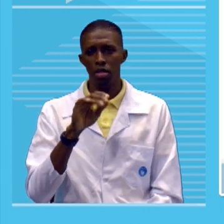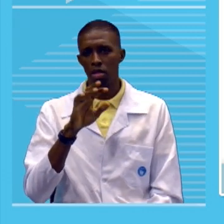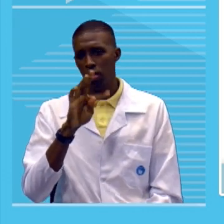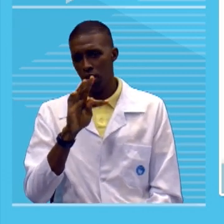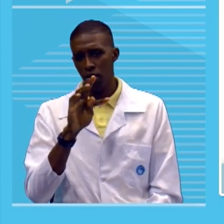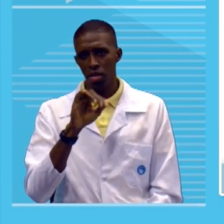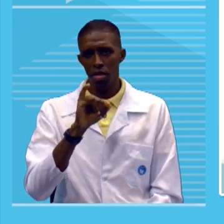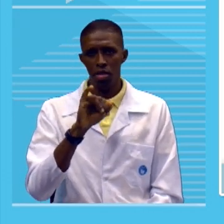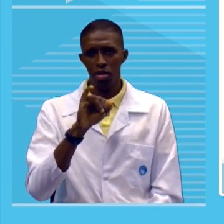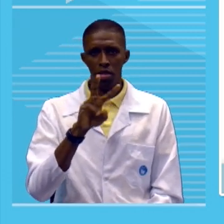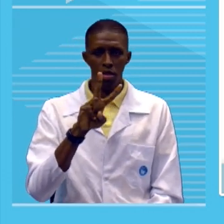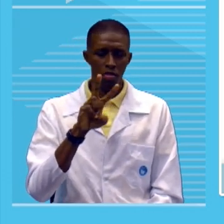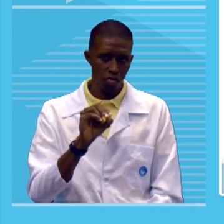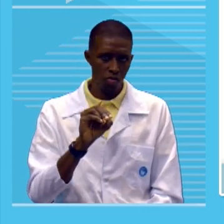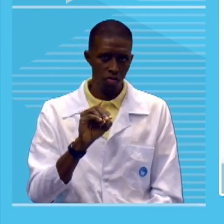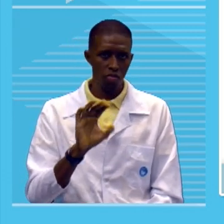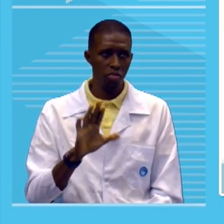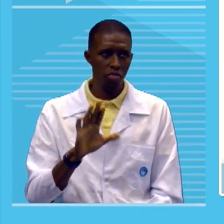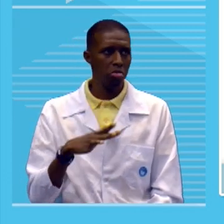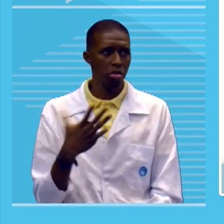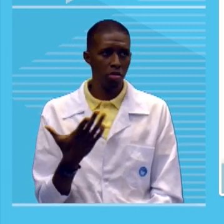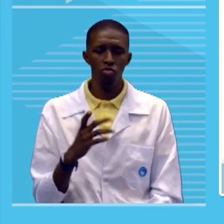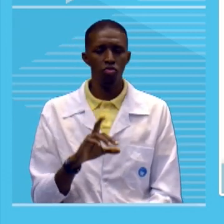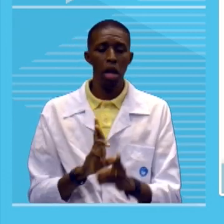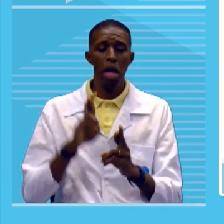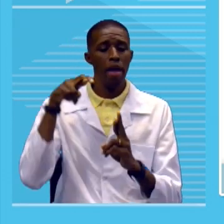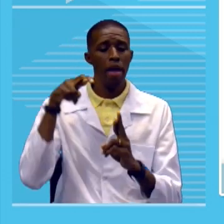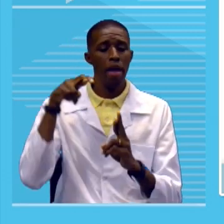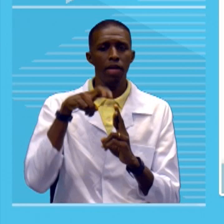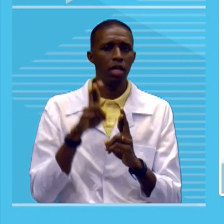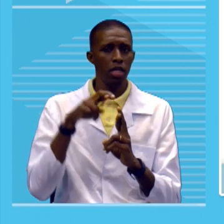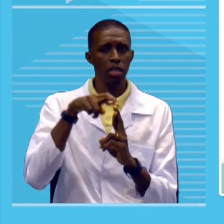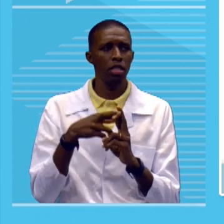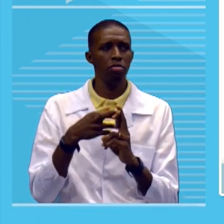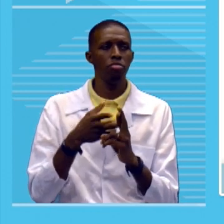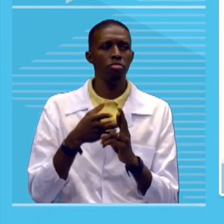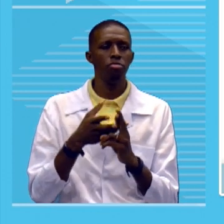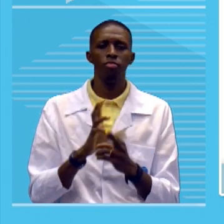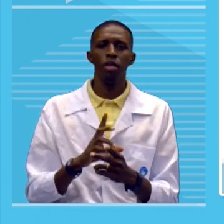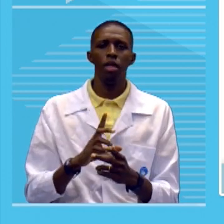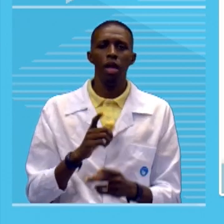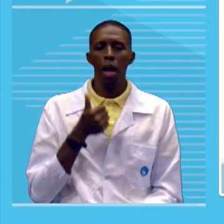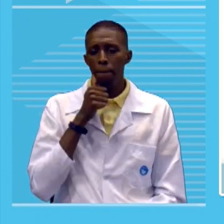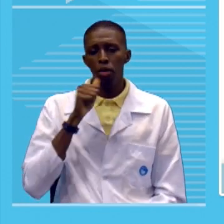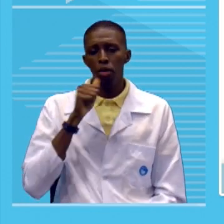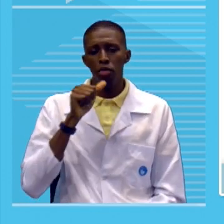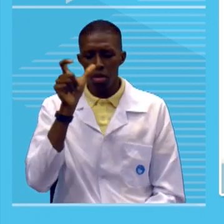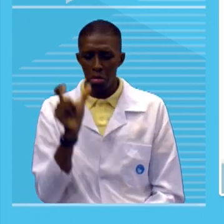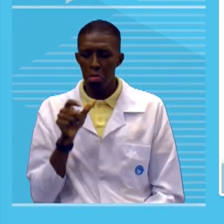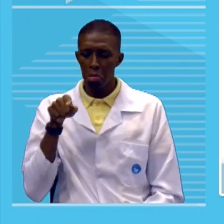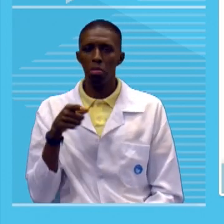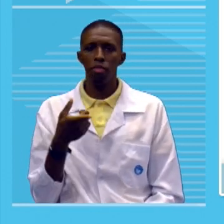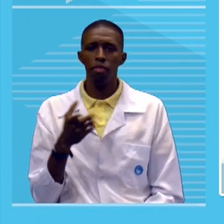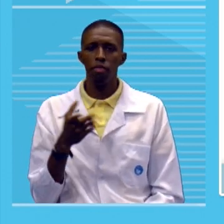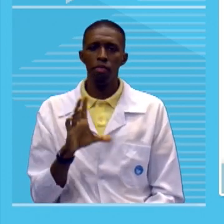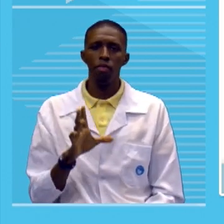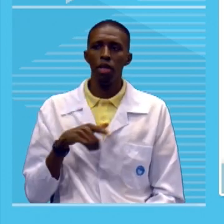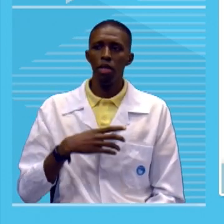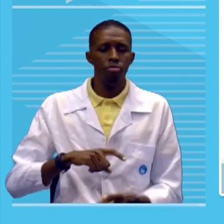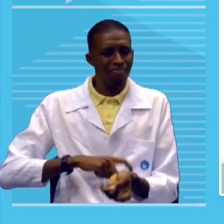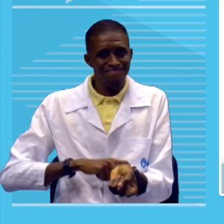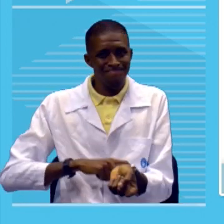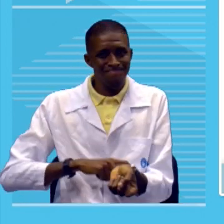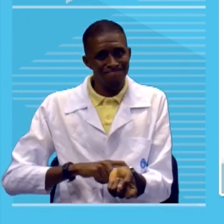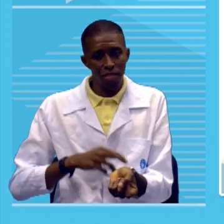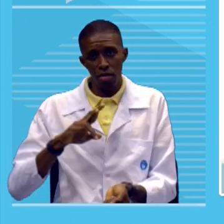transitória. E na 2, a mulher que é nervosa, veja que essa oração aí é uma oração